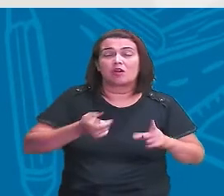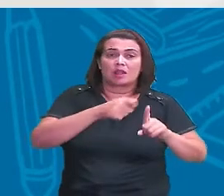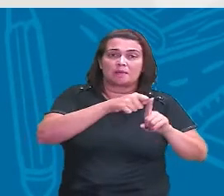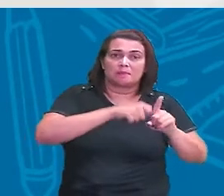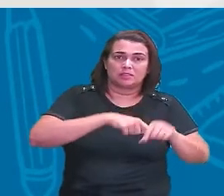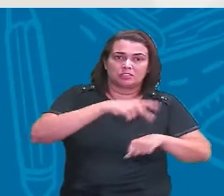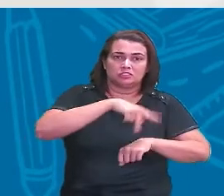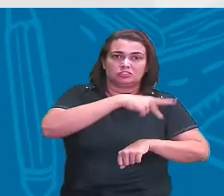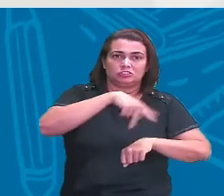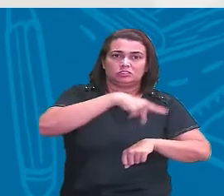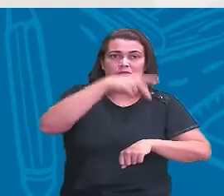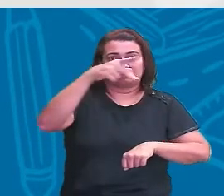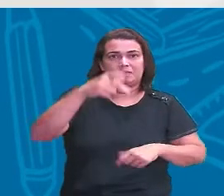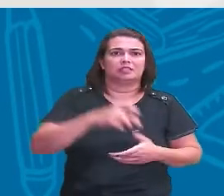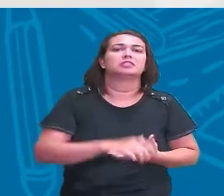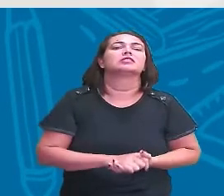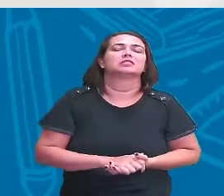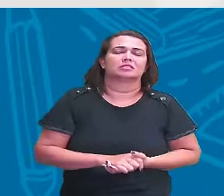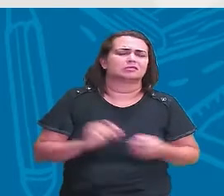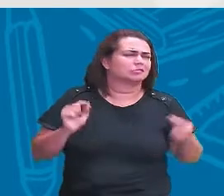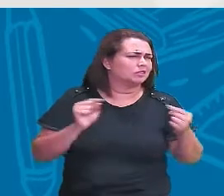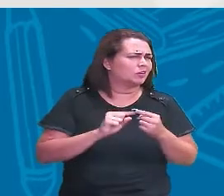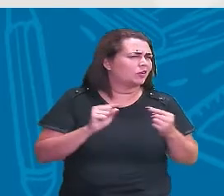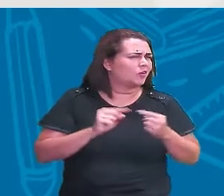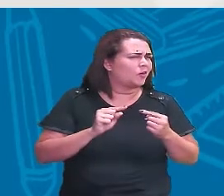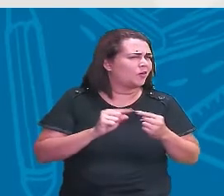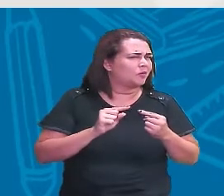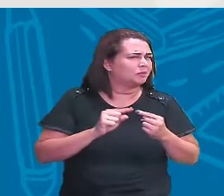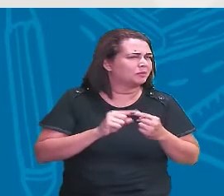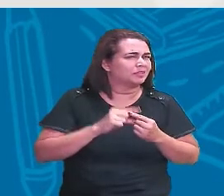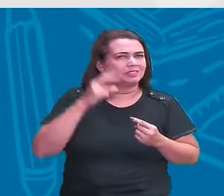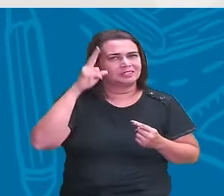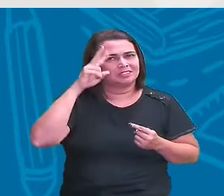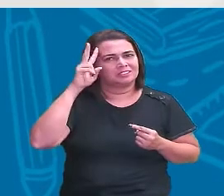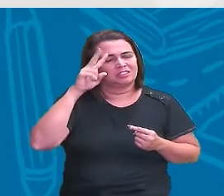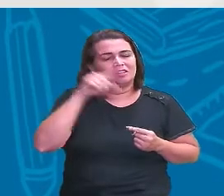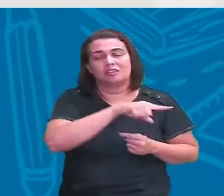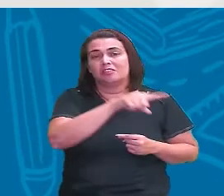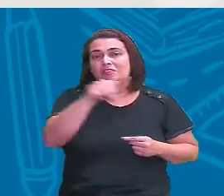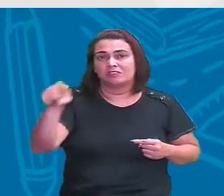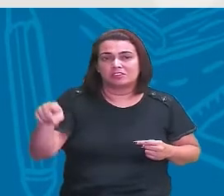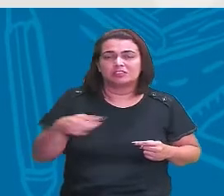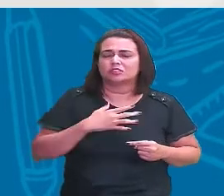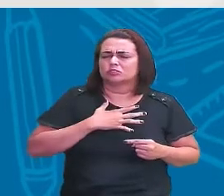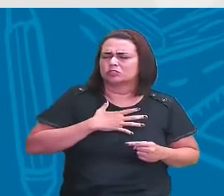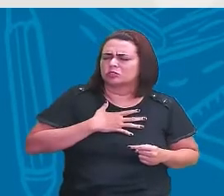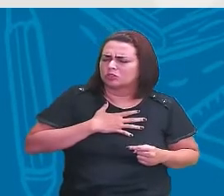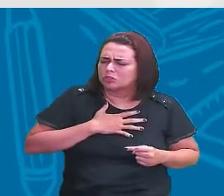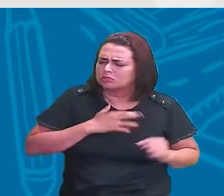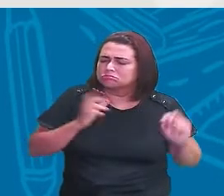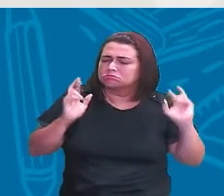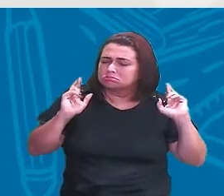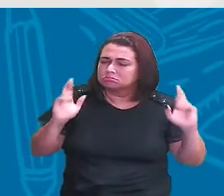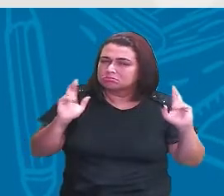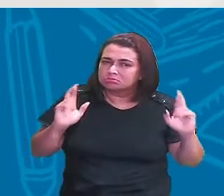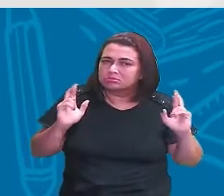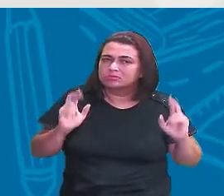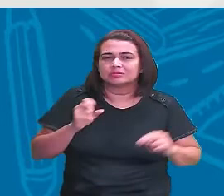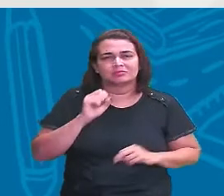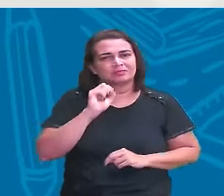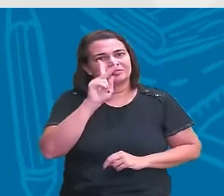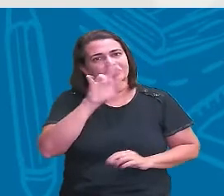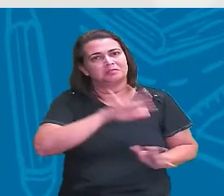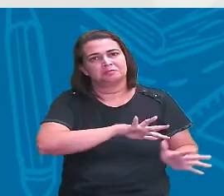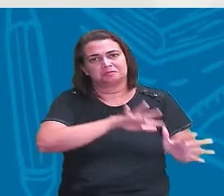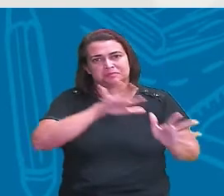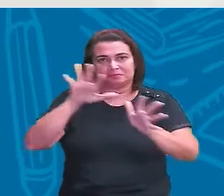da Páscoa, né? Então tem tudo a ver com esse mês, essa história. Espero que vocês tenham gostado da história do Coelhinho da Páscoa, tá bom? E